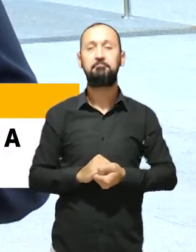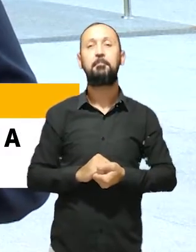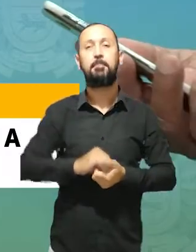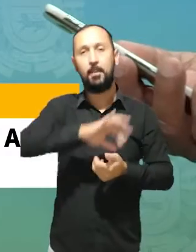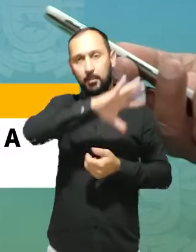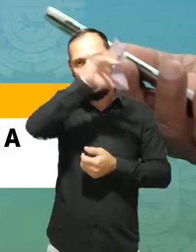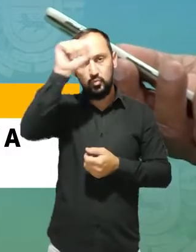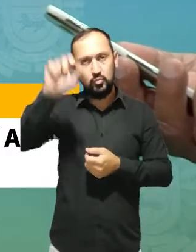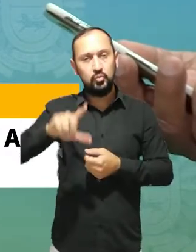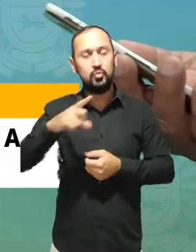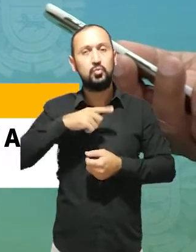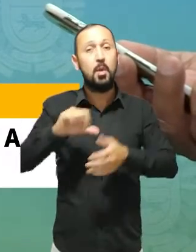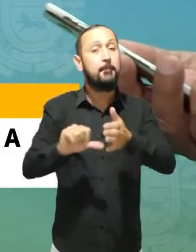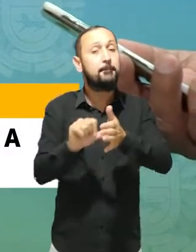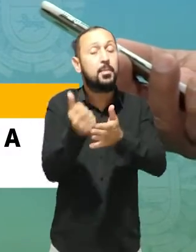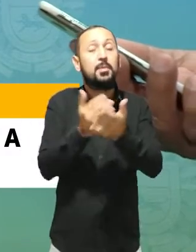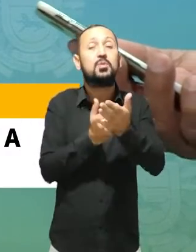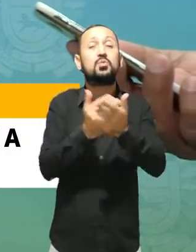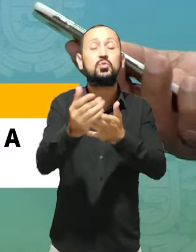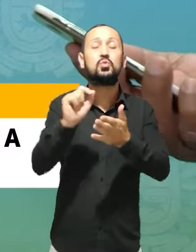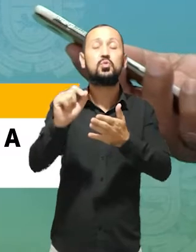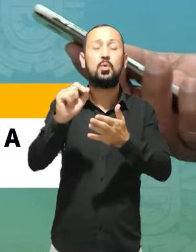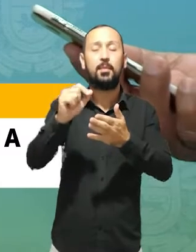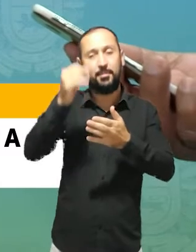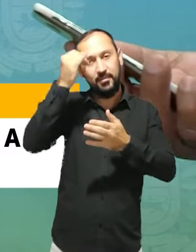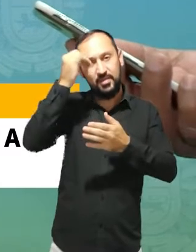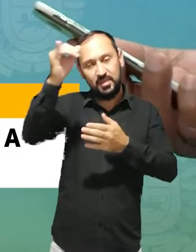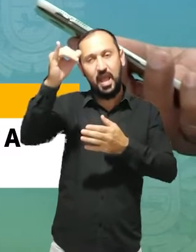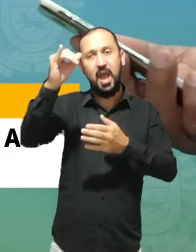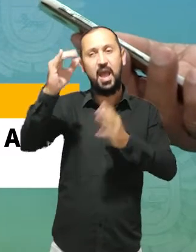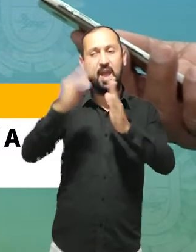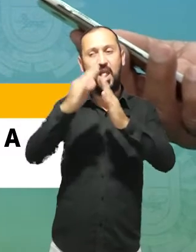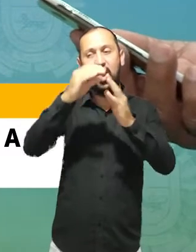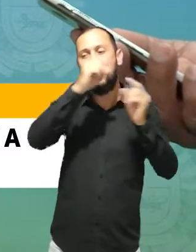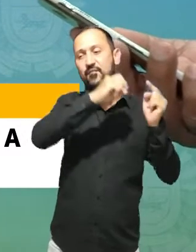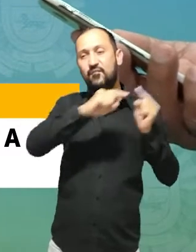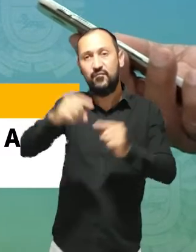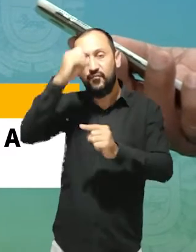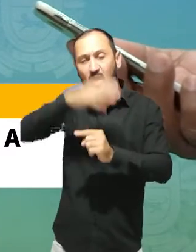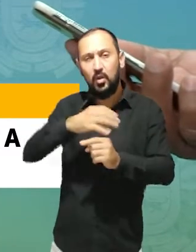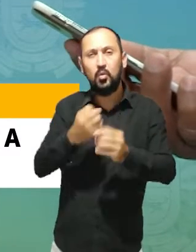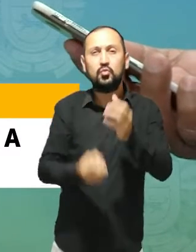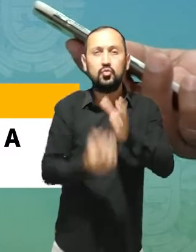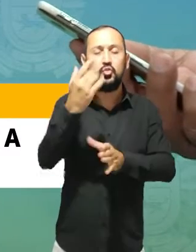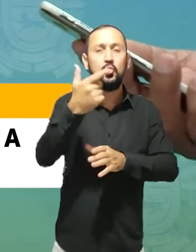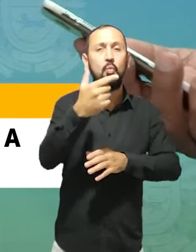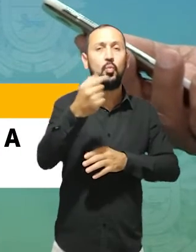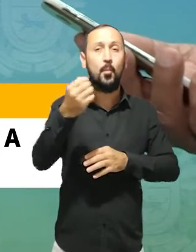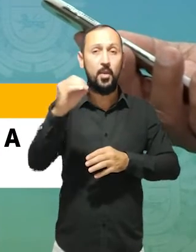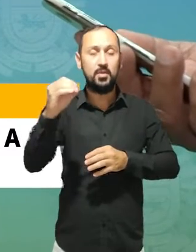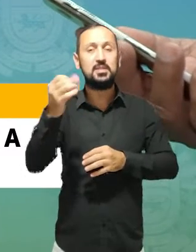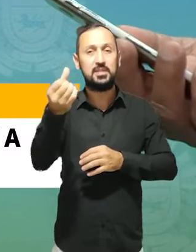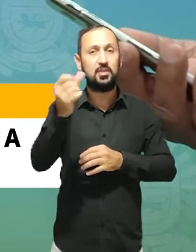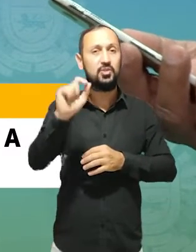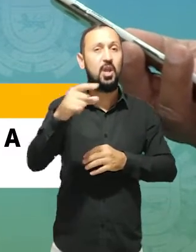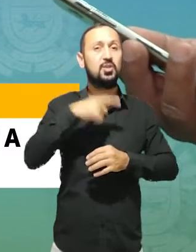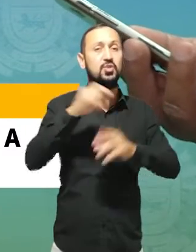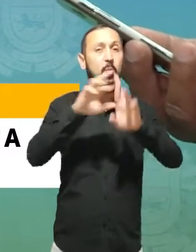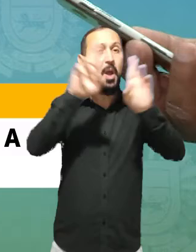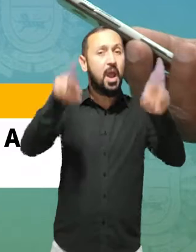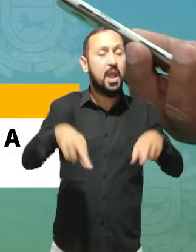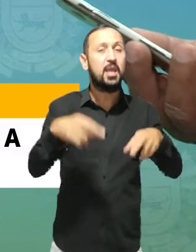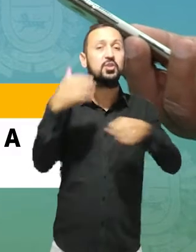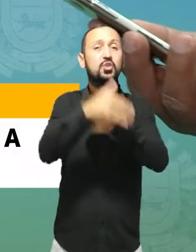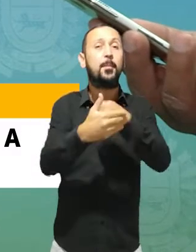Mundial Mato Grosso do Sul Estado Pioneiro na defesa dos direitos da mulher Então é bom a gente lembrar que quando a Lei Maria da Penha foi sancionado em 2006